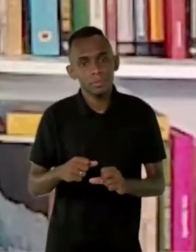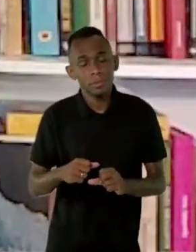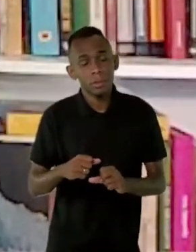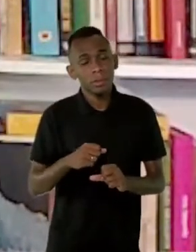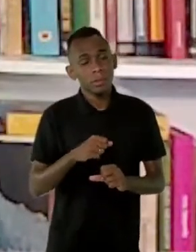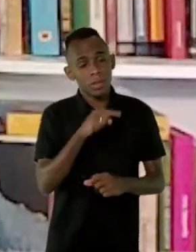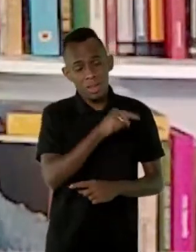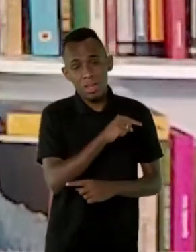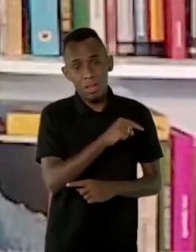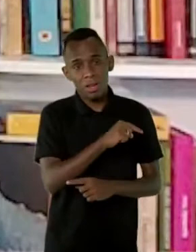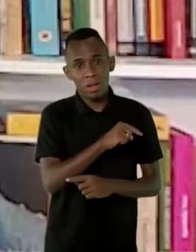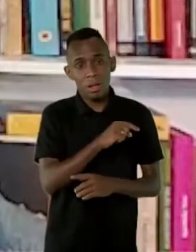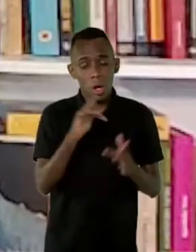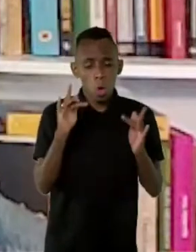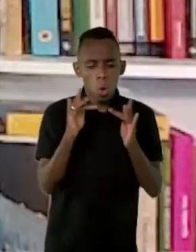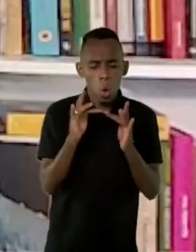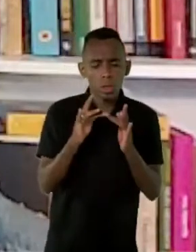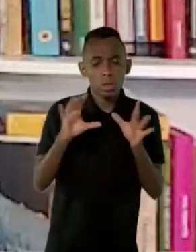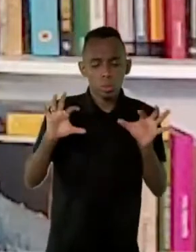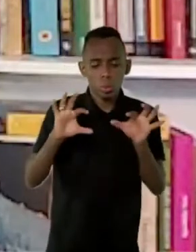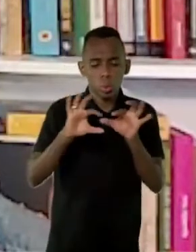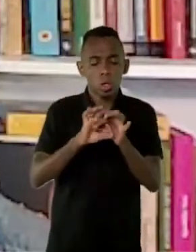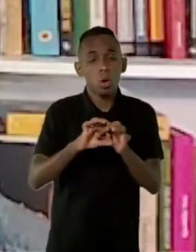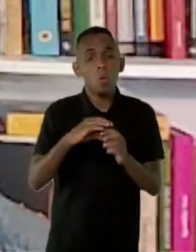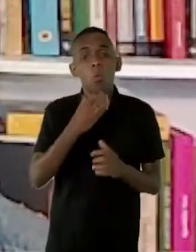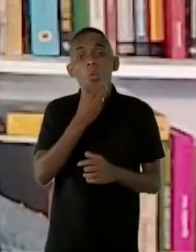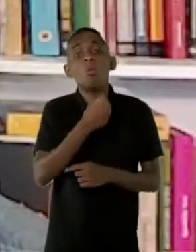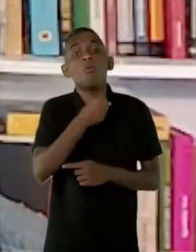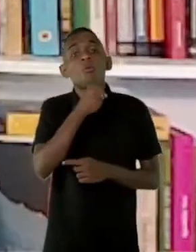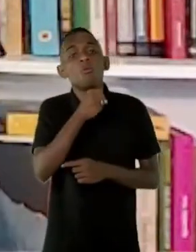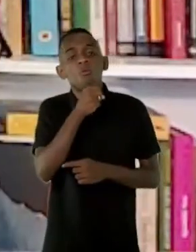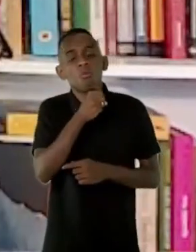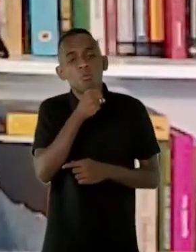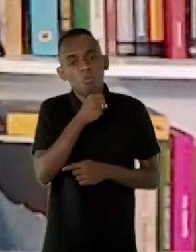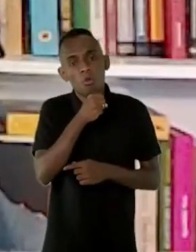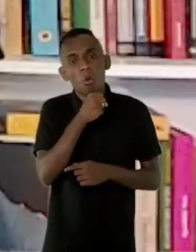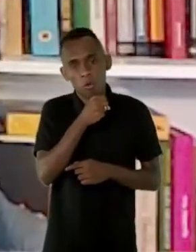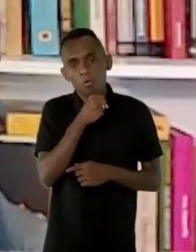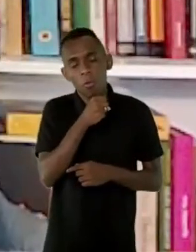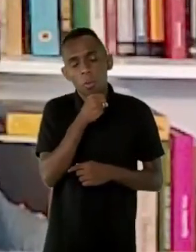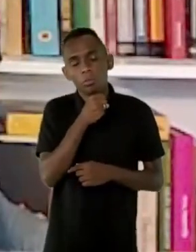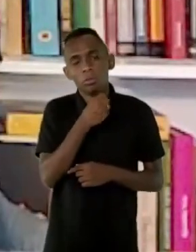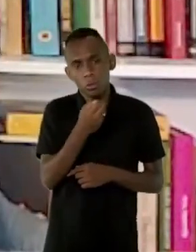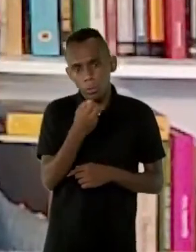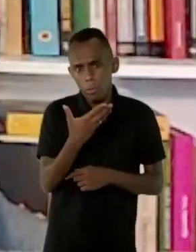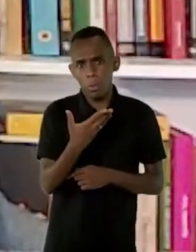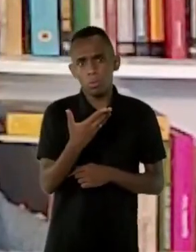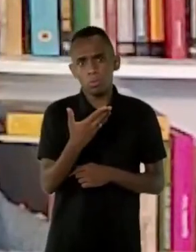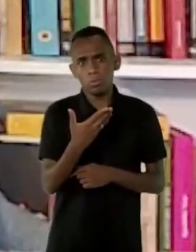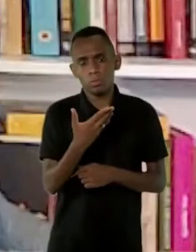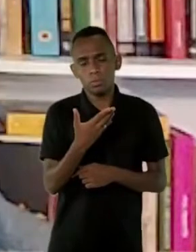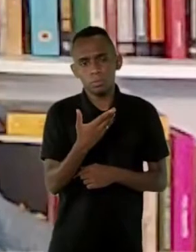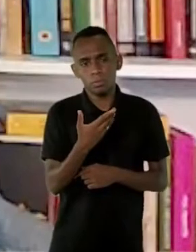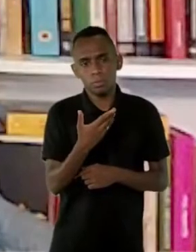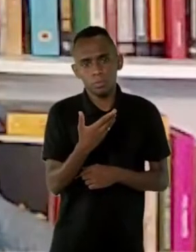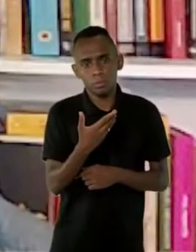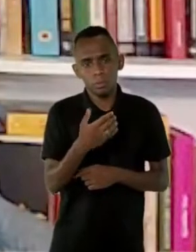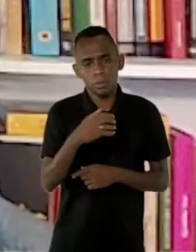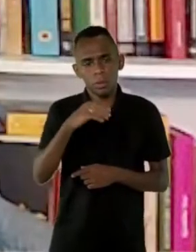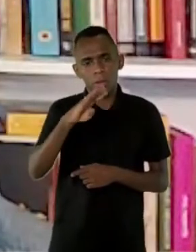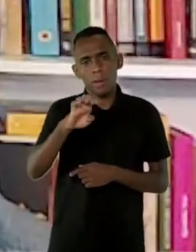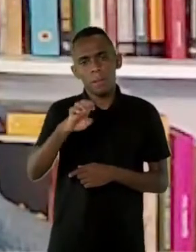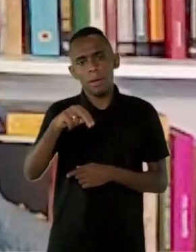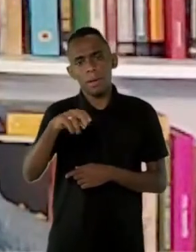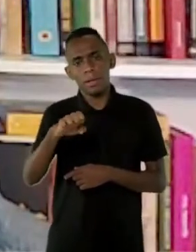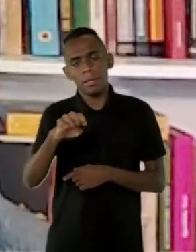avô, que era o Sócrates africano, chamado, né, que era conhecido como Benedito José da